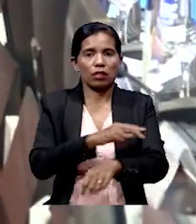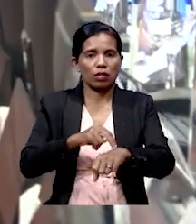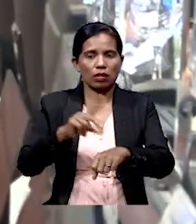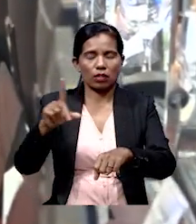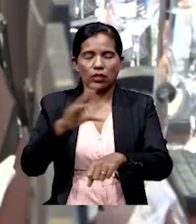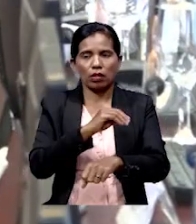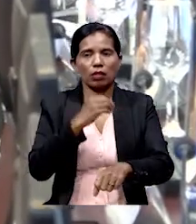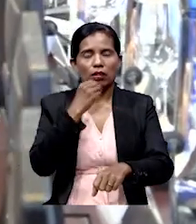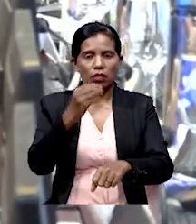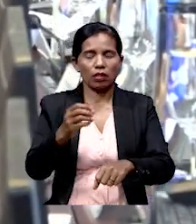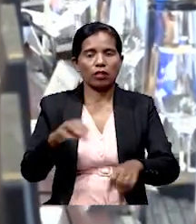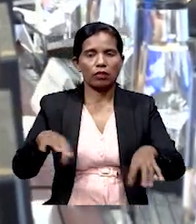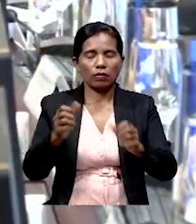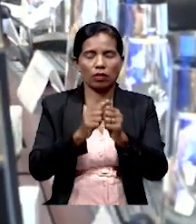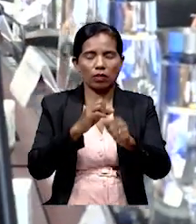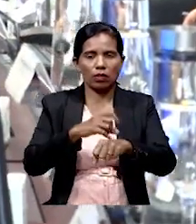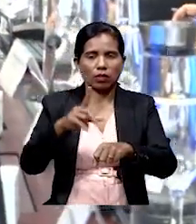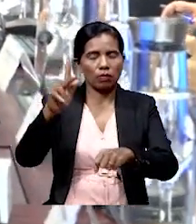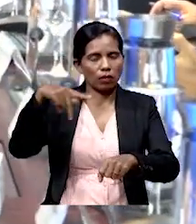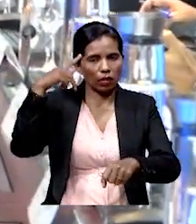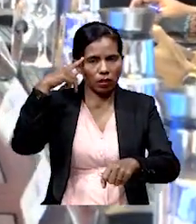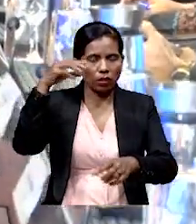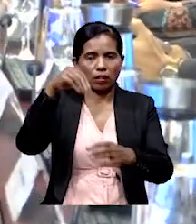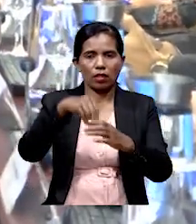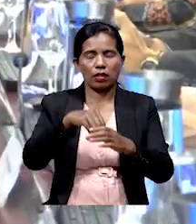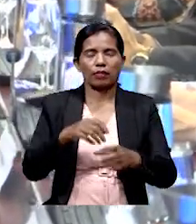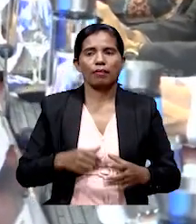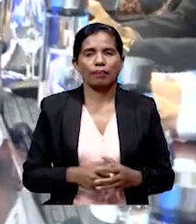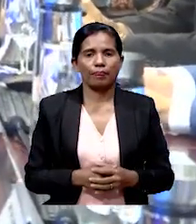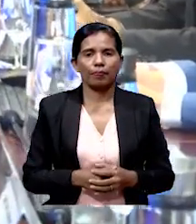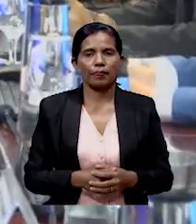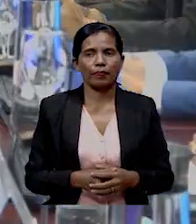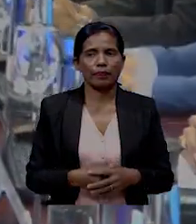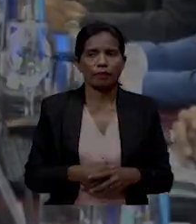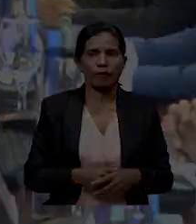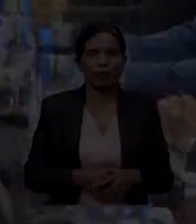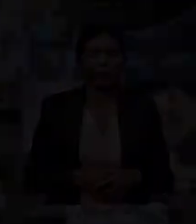relação internacional no política externa. Agustin da Costa, GEMEN.